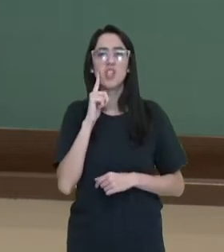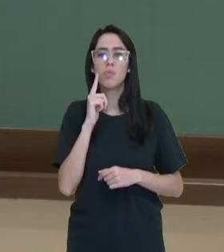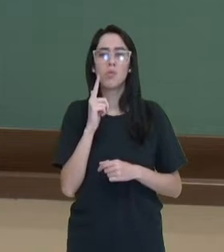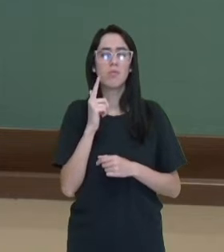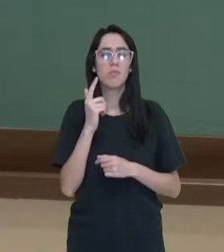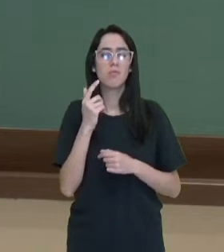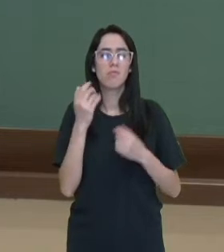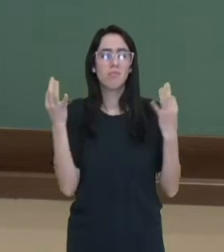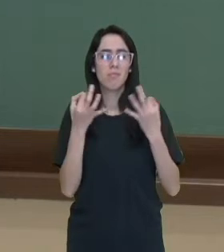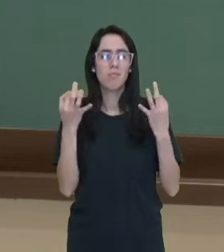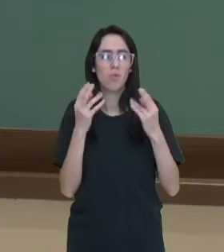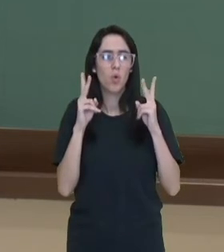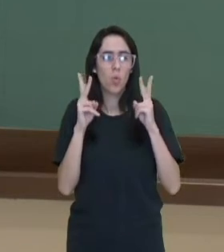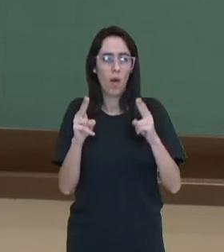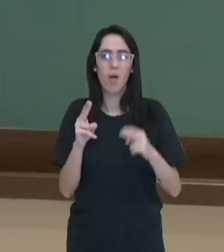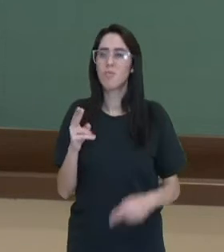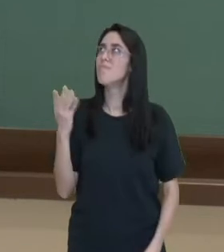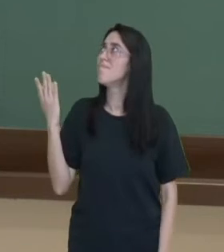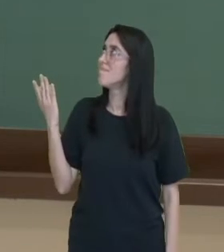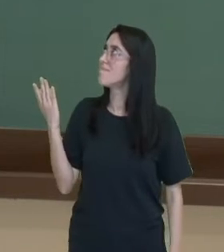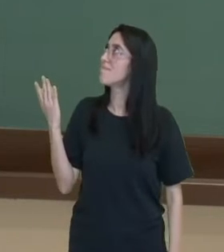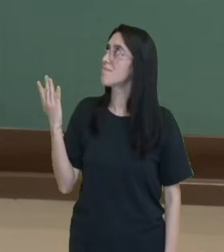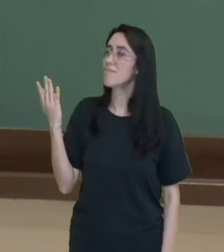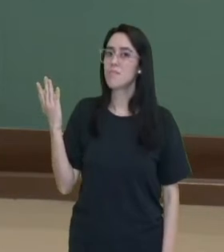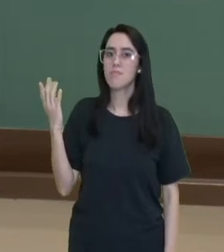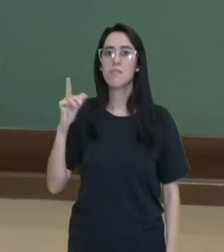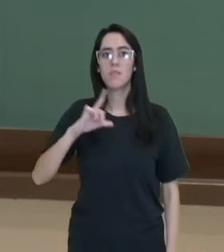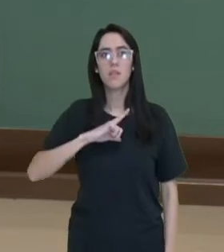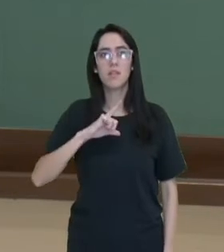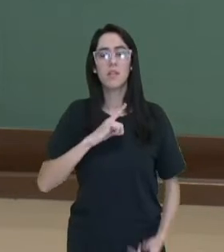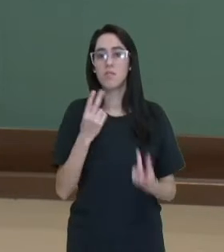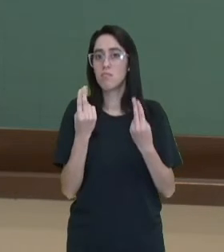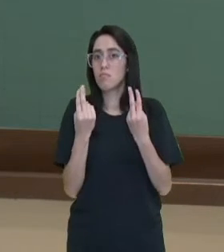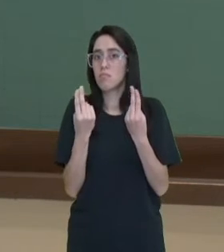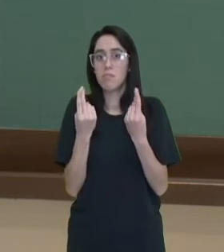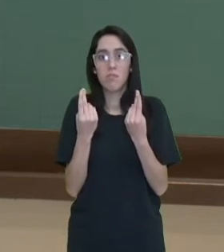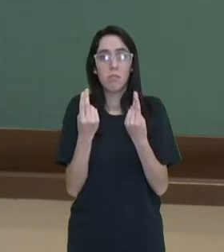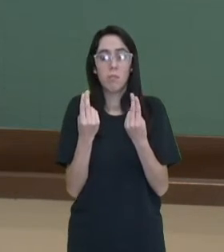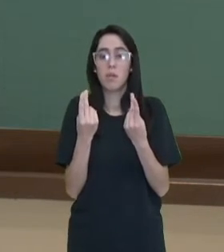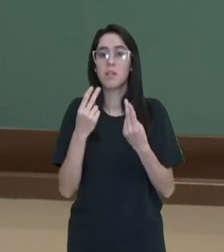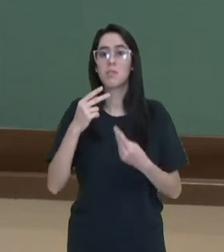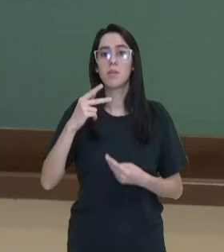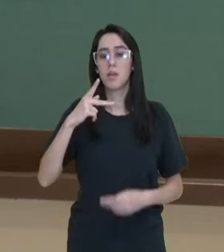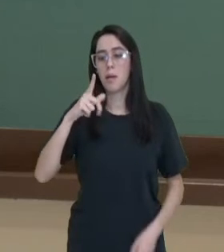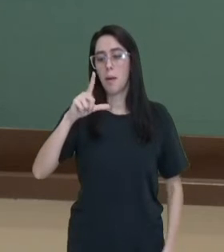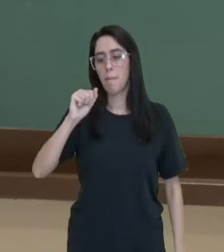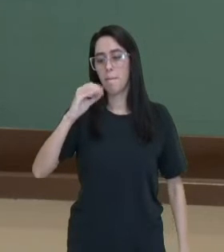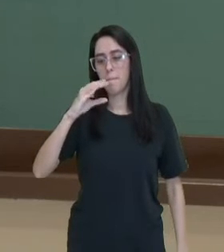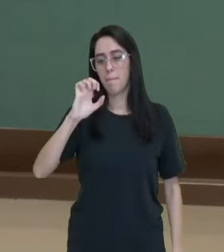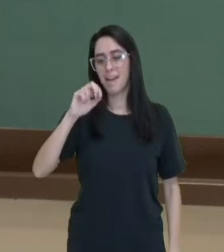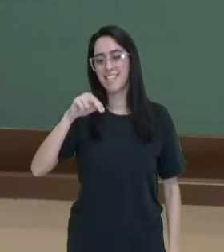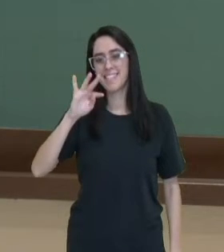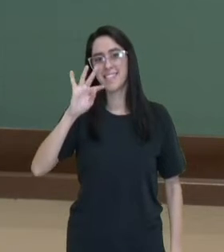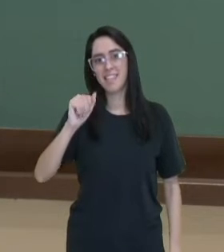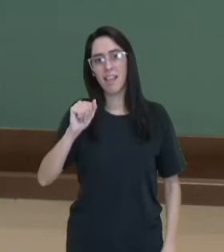ou gêmeos idênticos, Eles dividem a mesma placenta e eles têm o